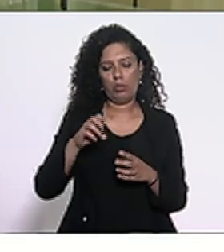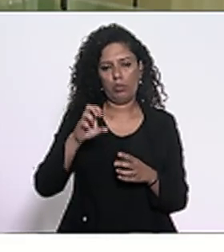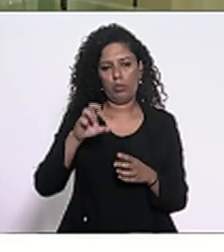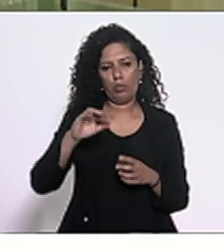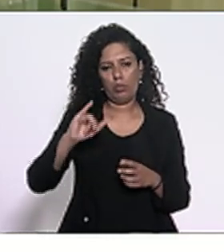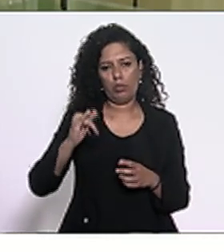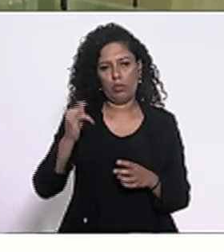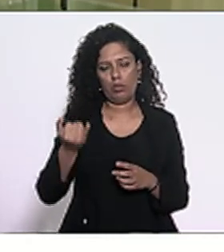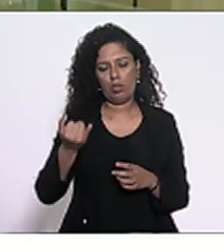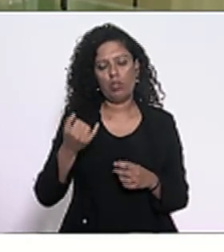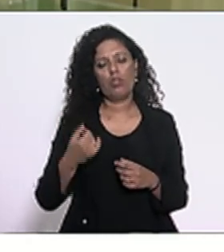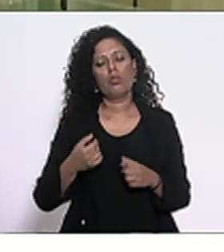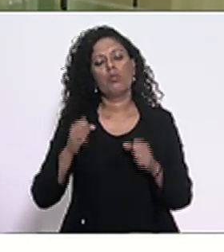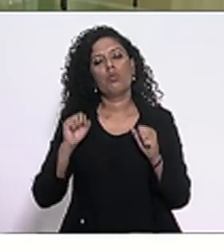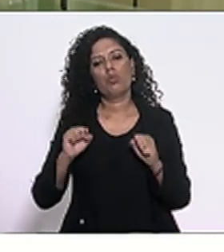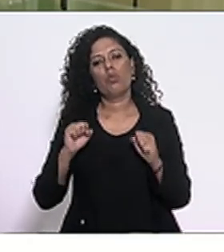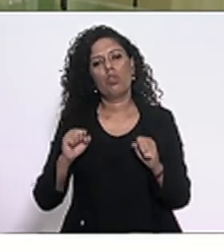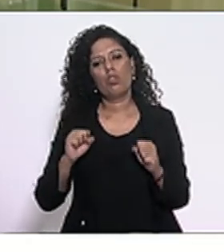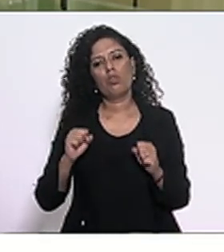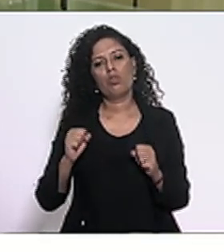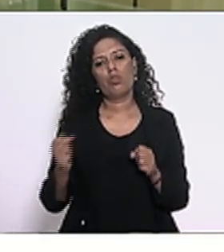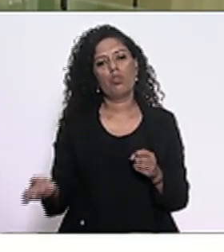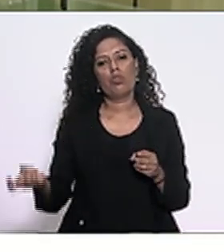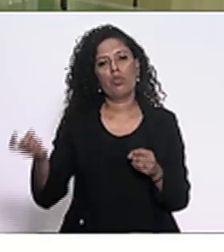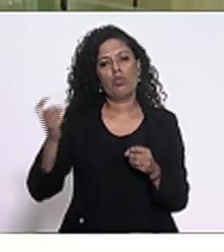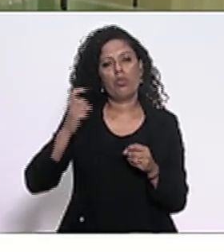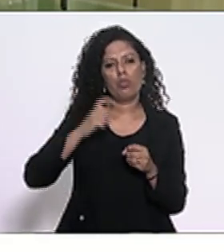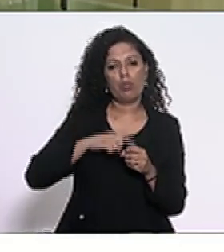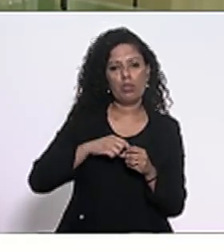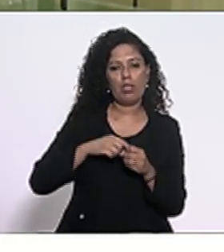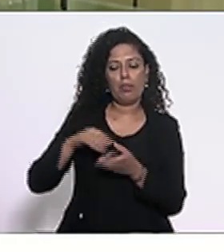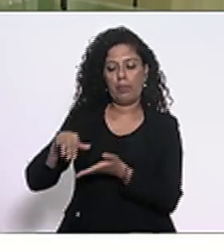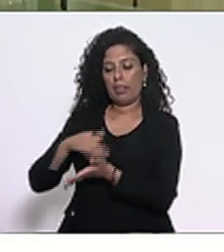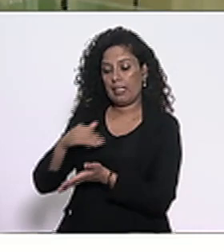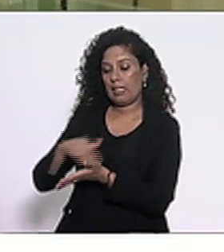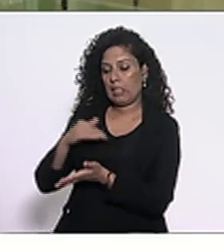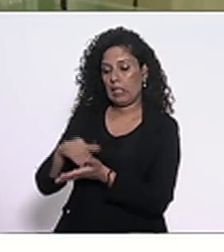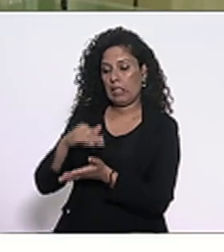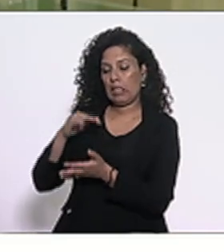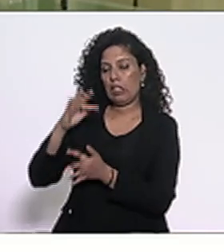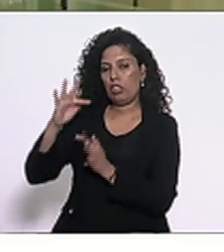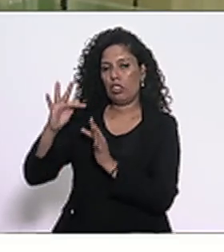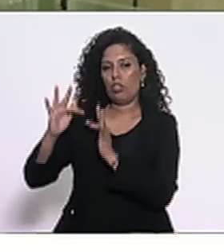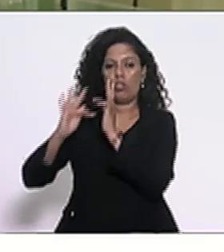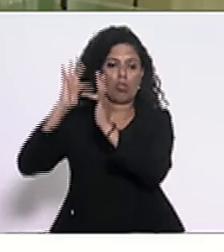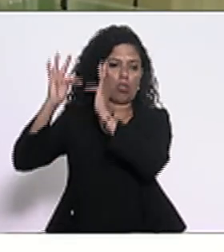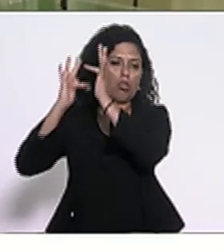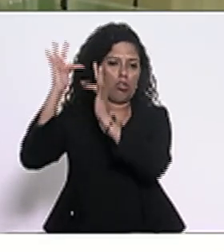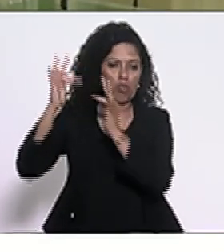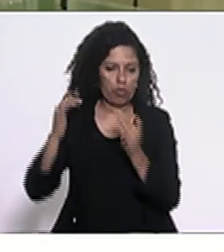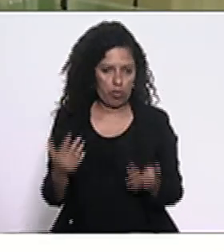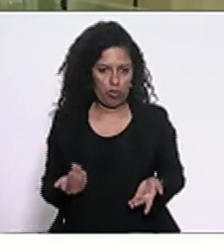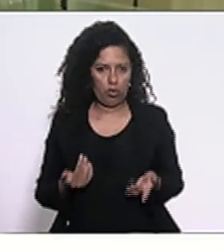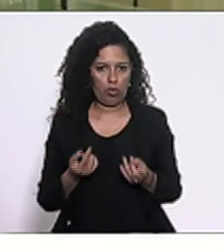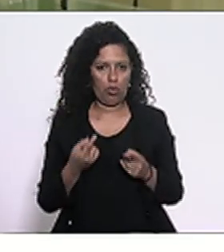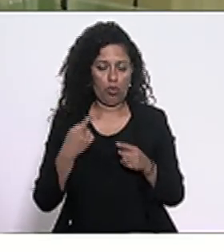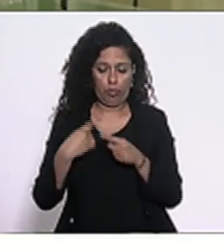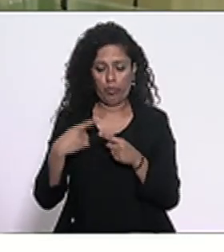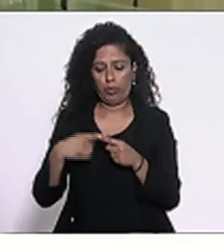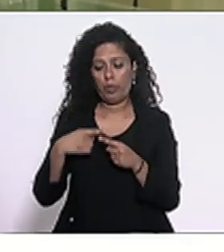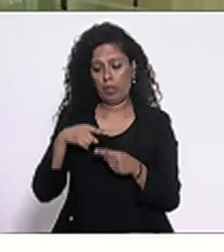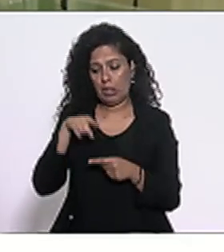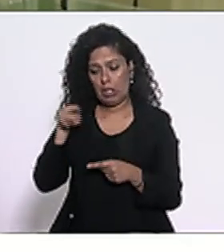lá atrás, se não me engano, à Secretaria de Ciência e Tecnologia, para poder, inclusive, usufruir